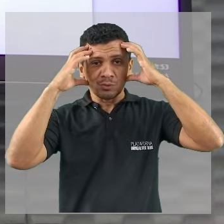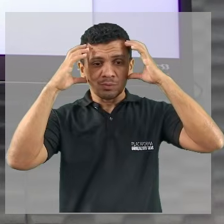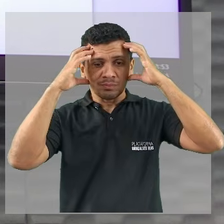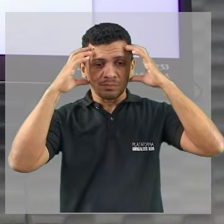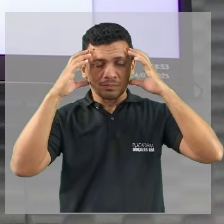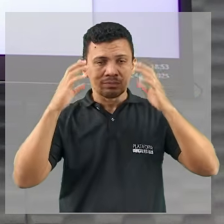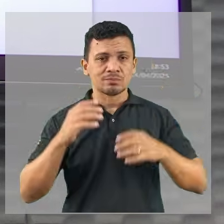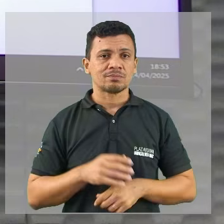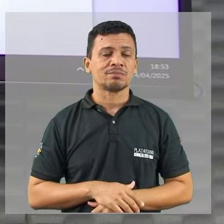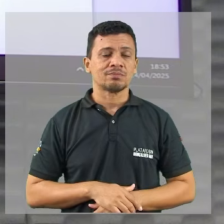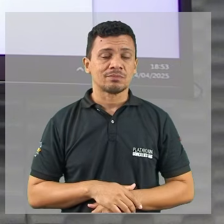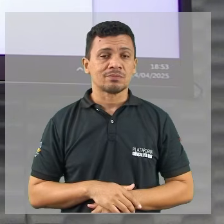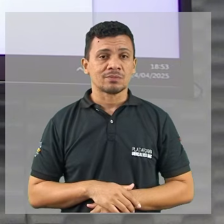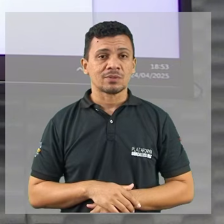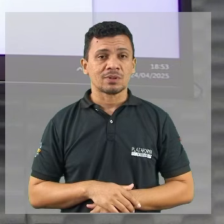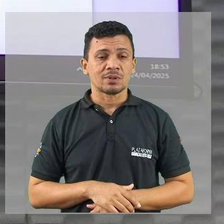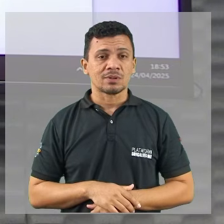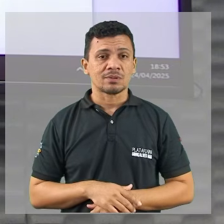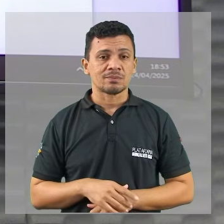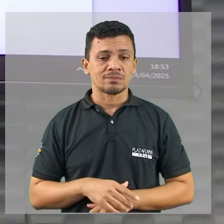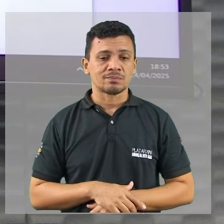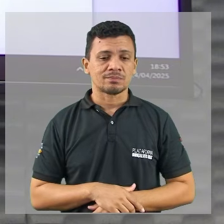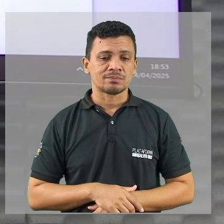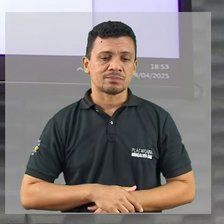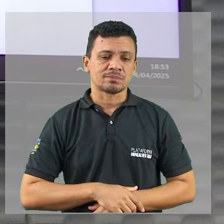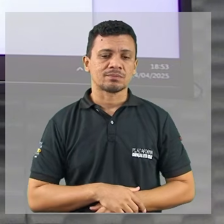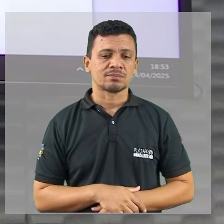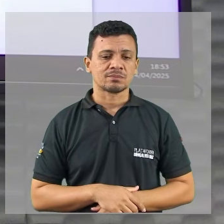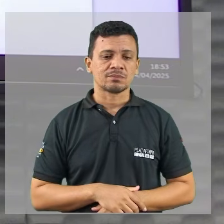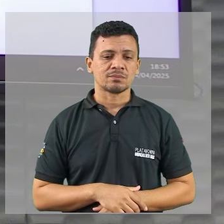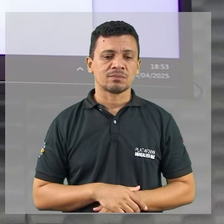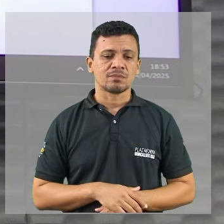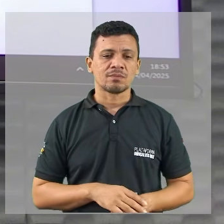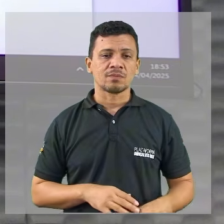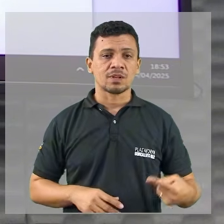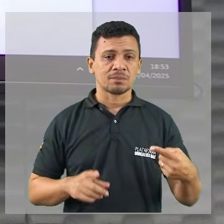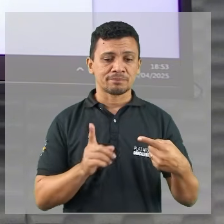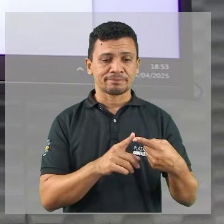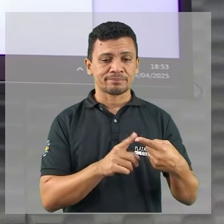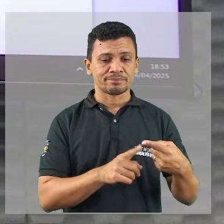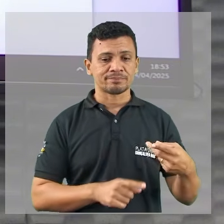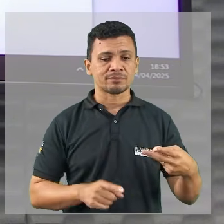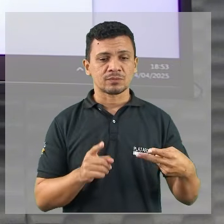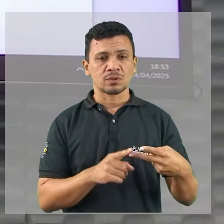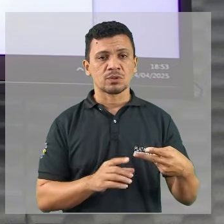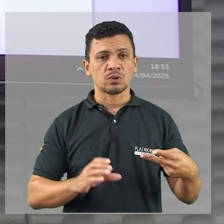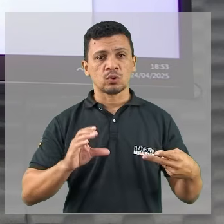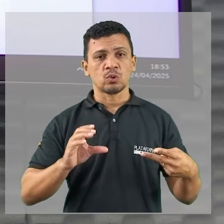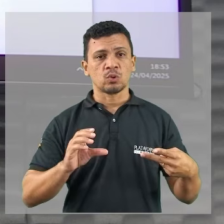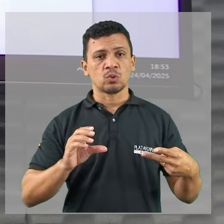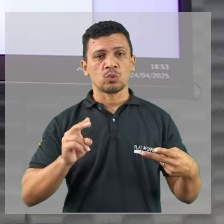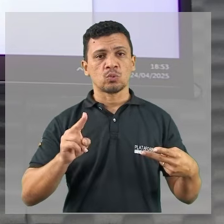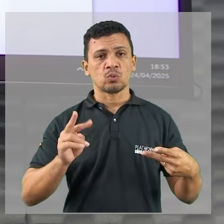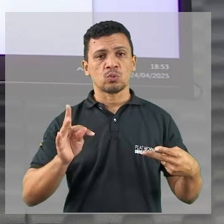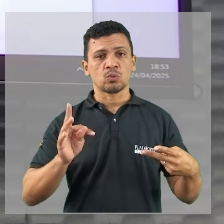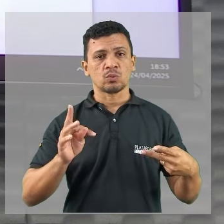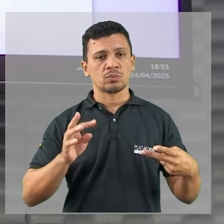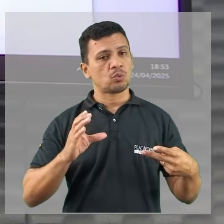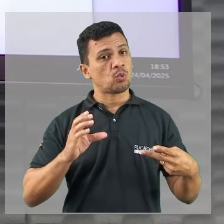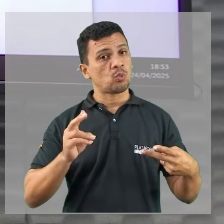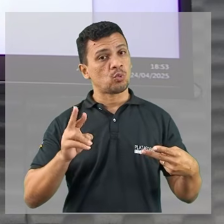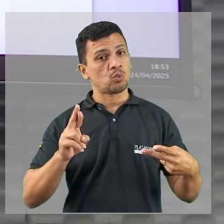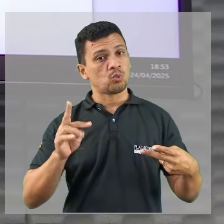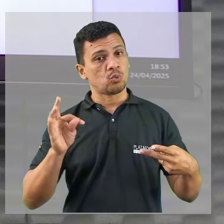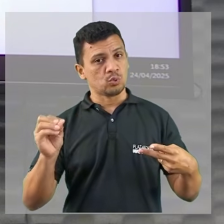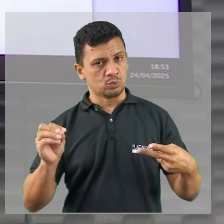região aqui da nossa fronte, né? Nós temos os ossos curtos, tá? Os ossos